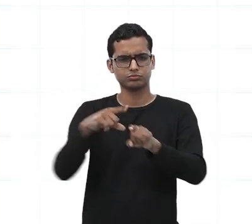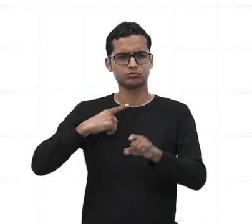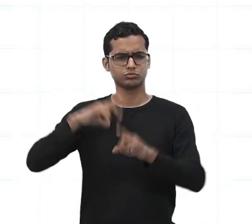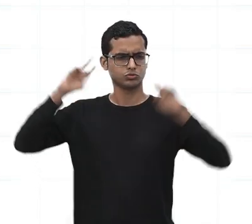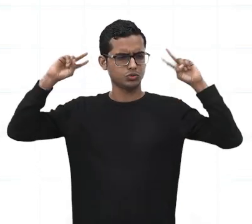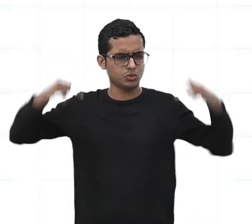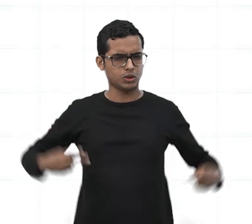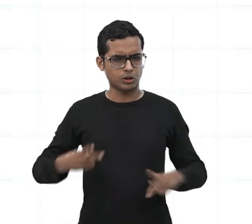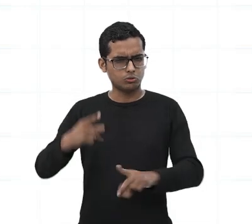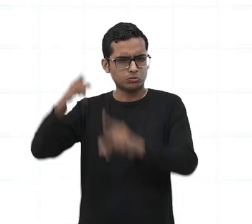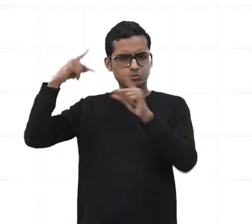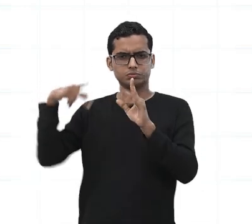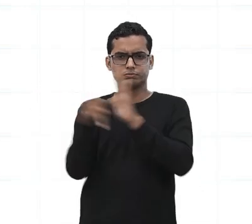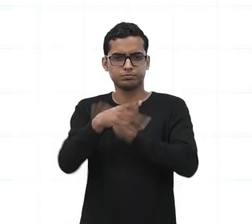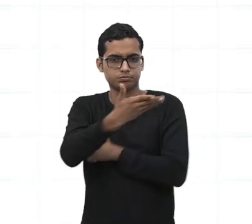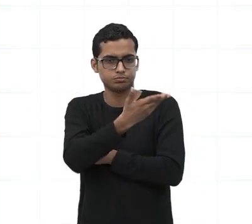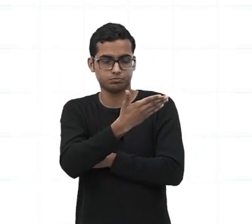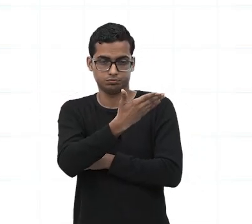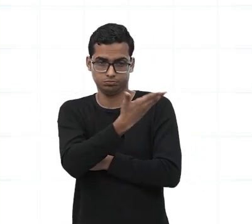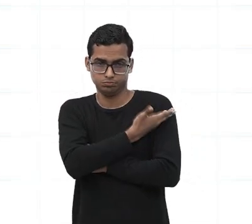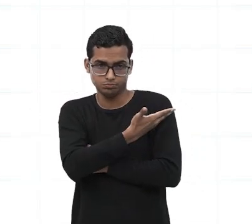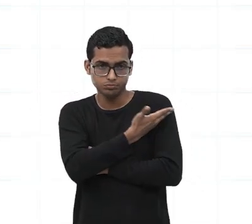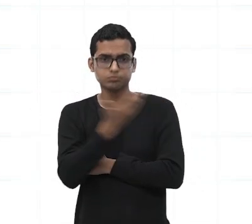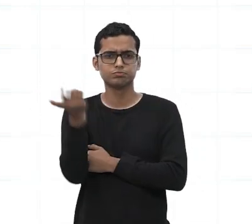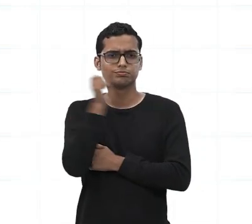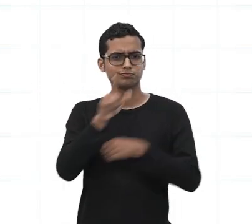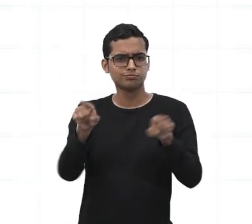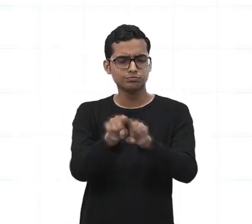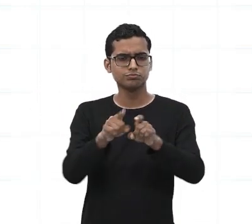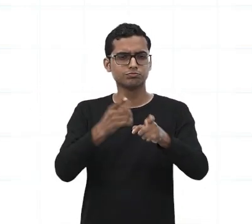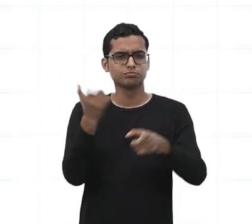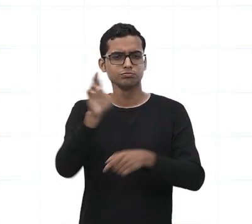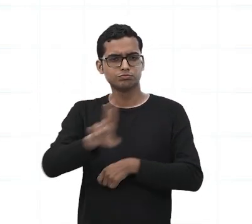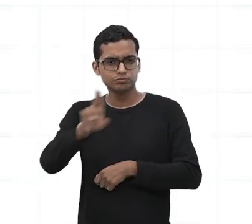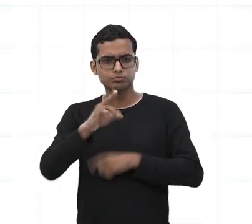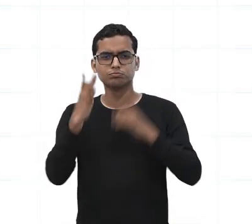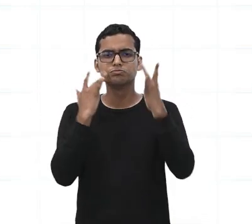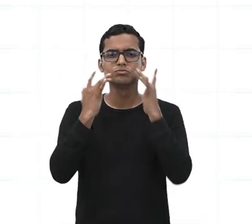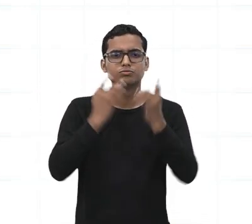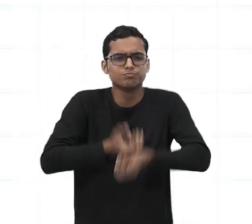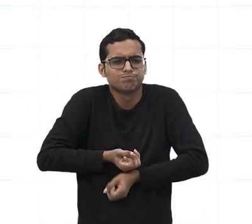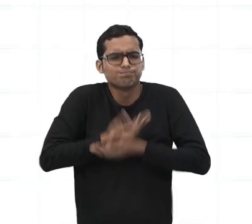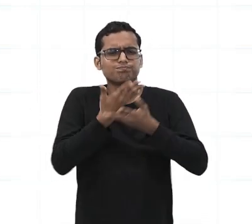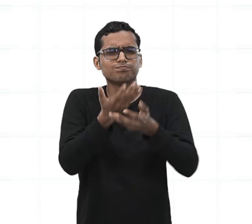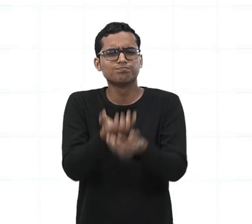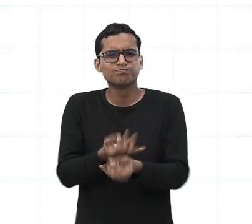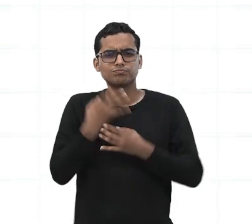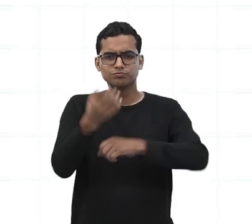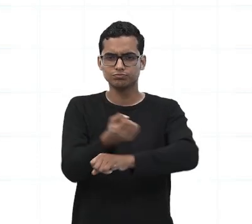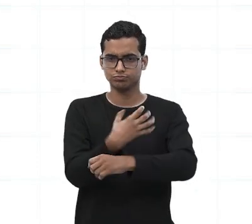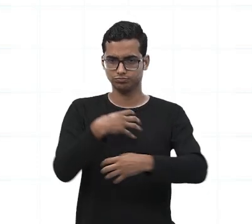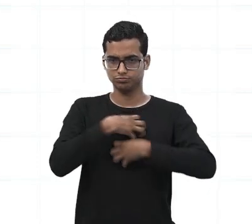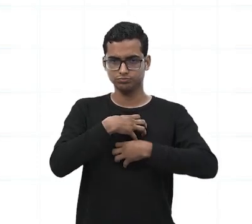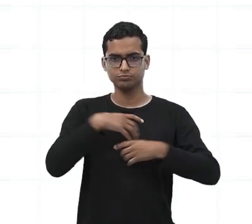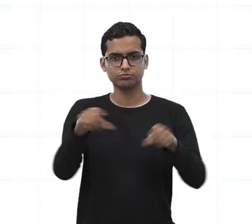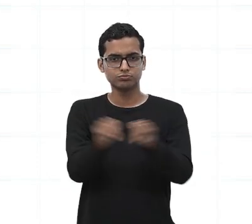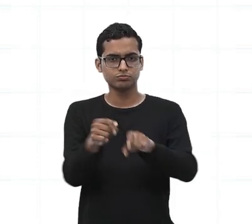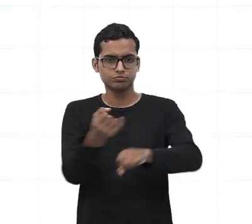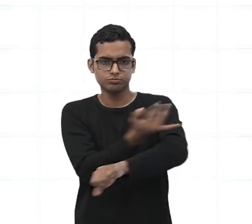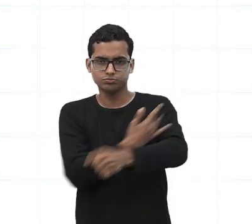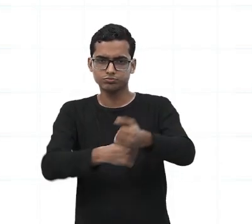teatro para expressar seus sentimentos, sua fé e para contar histórias sobre a vida